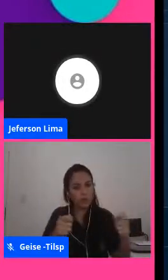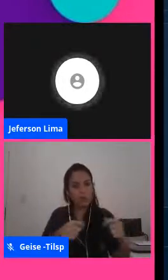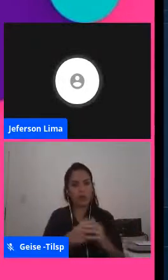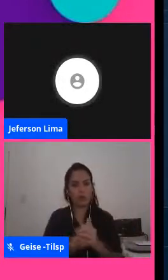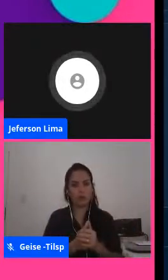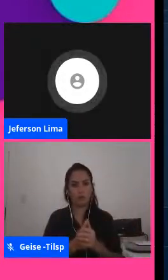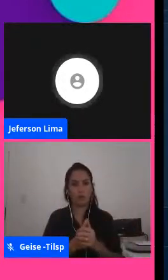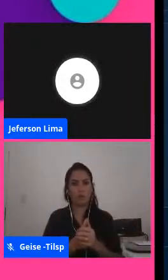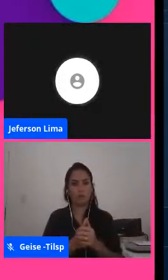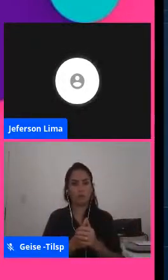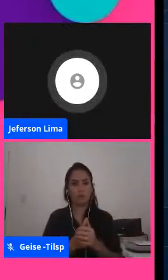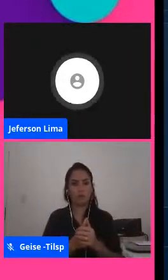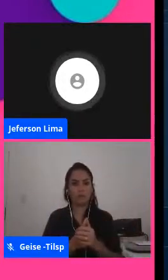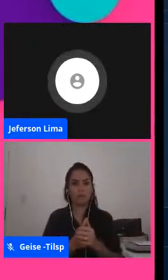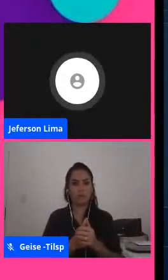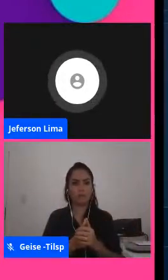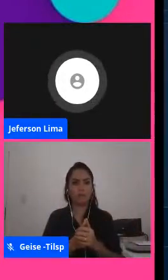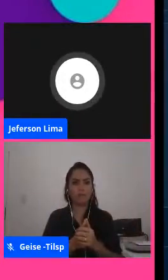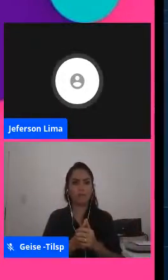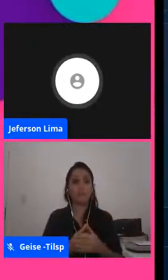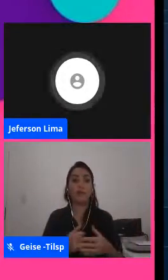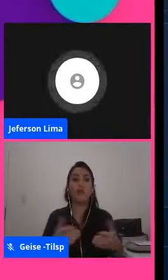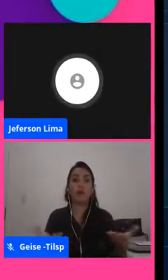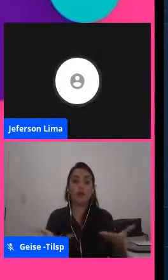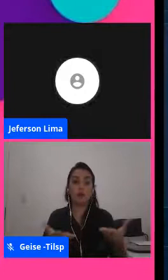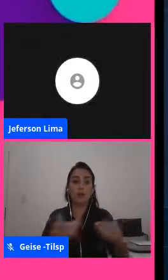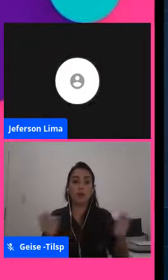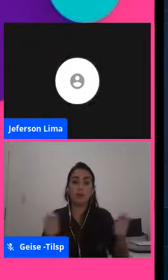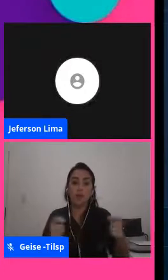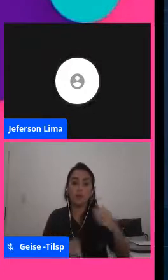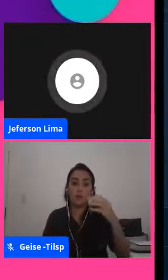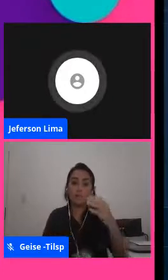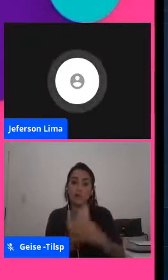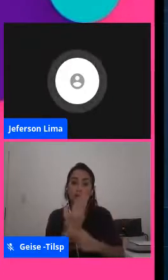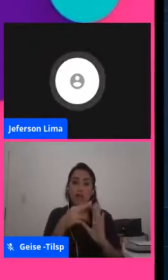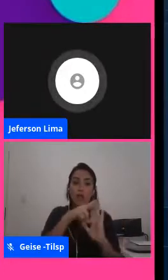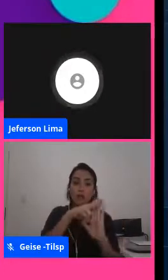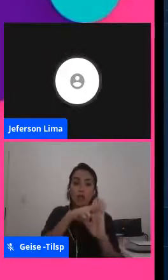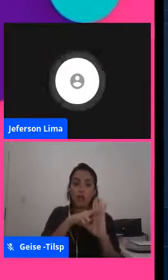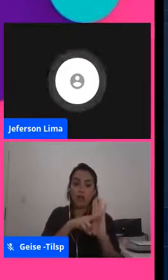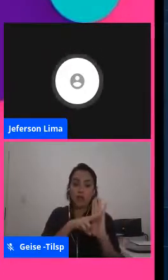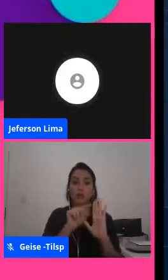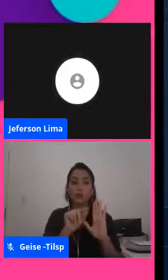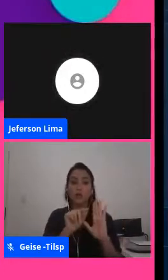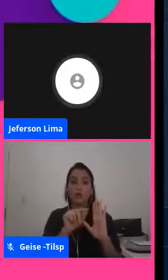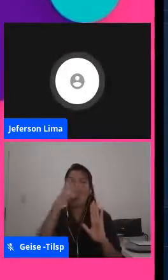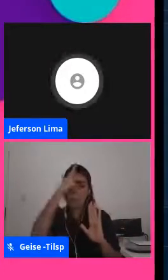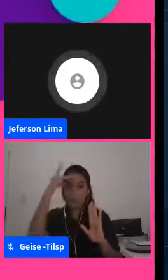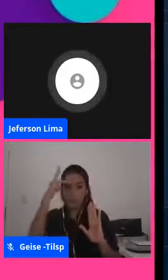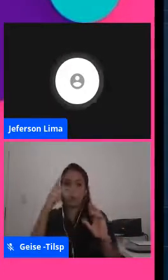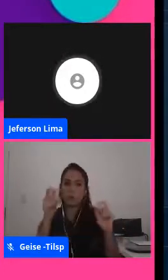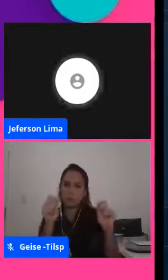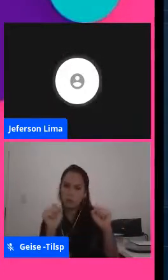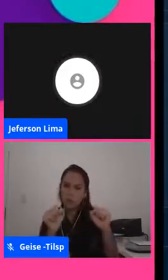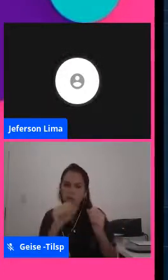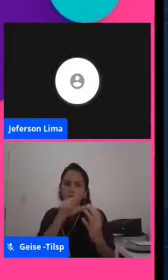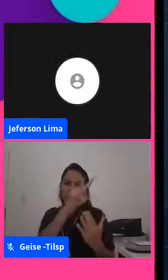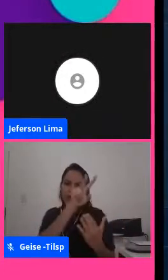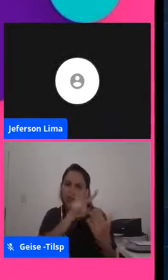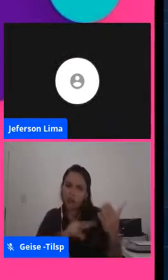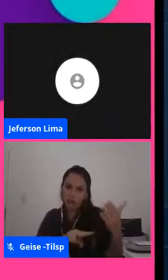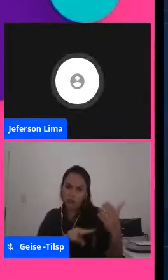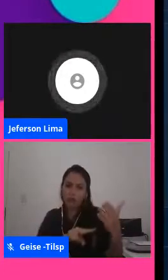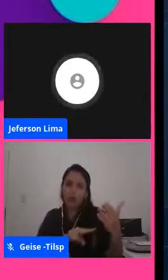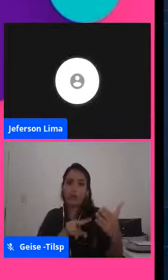mecanismo que a gente vai utilizar, a gente pode criar uma regra que é o seguinte, ó. A pessoa pode ler, certo? Se ela